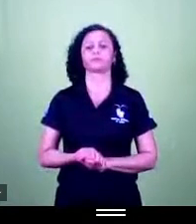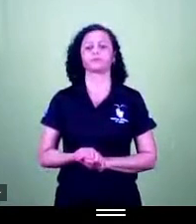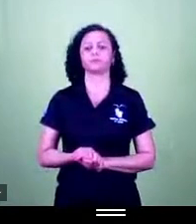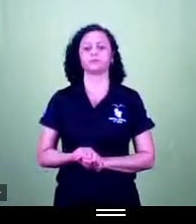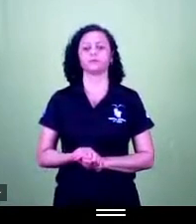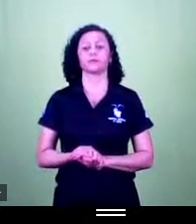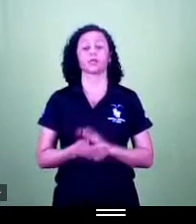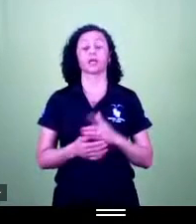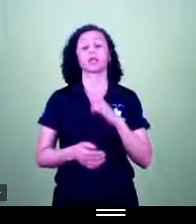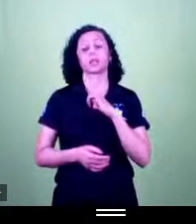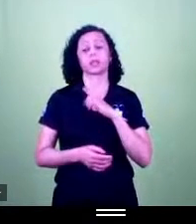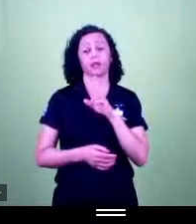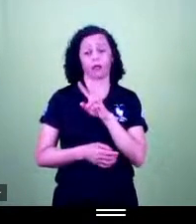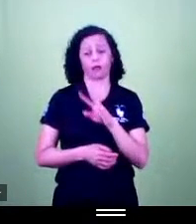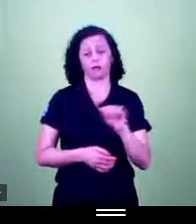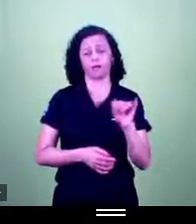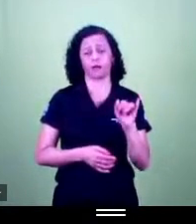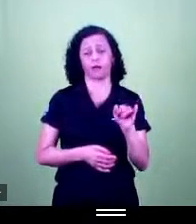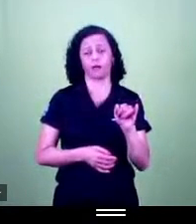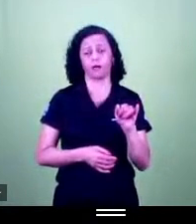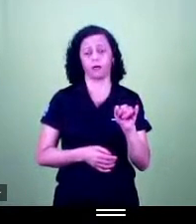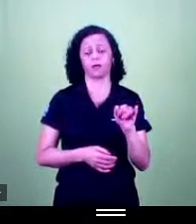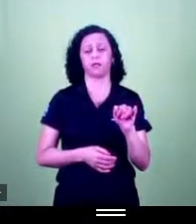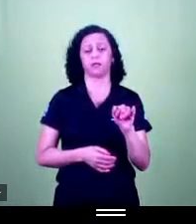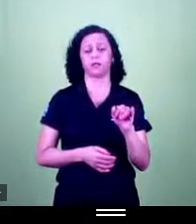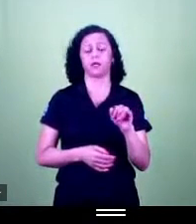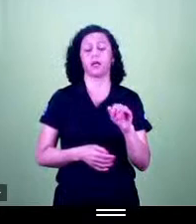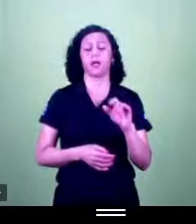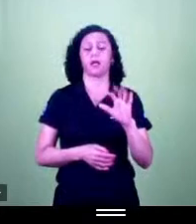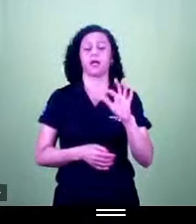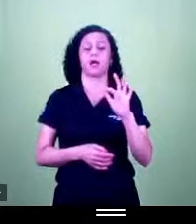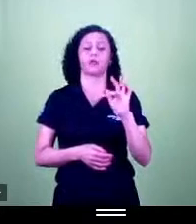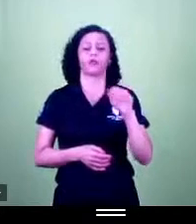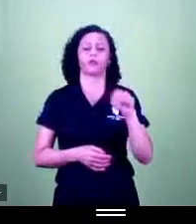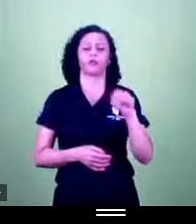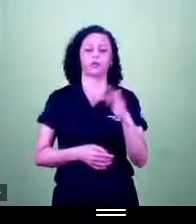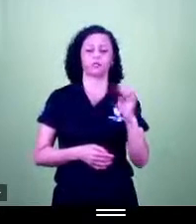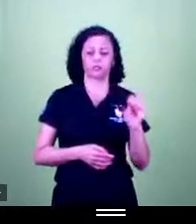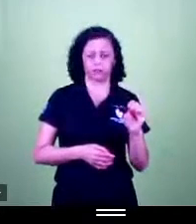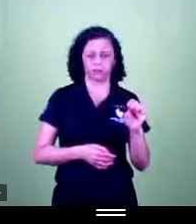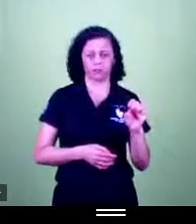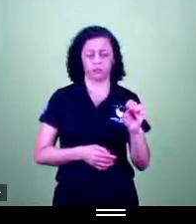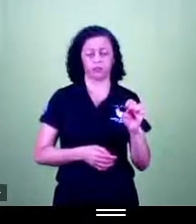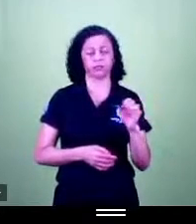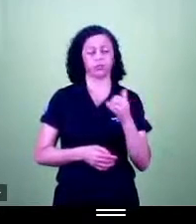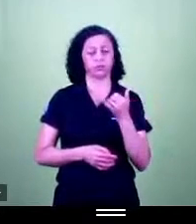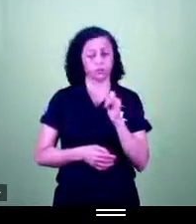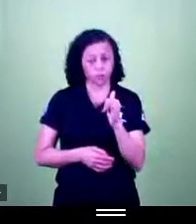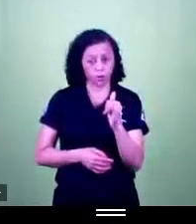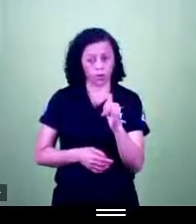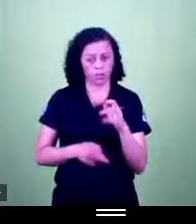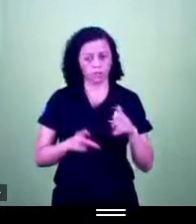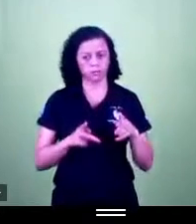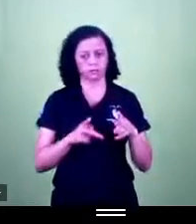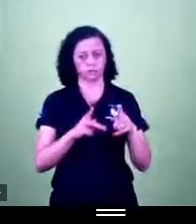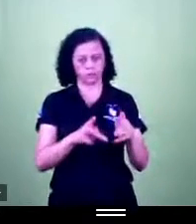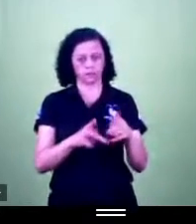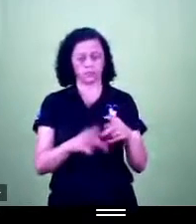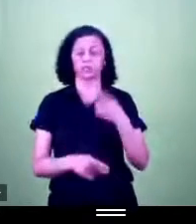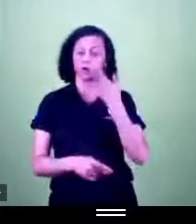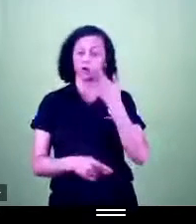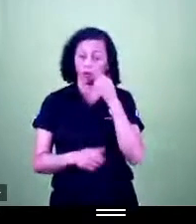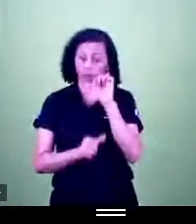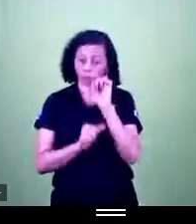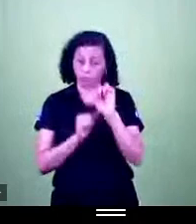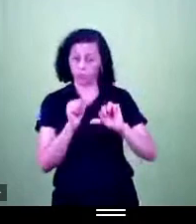eu vou ter aqui a fonte de corrente constante. Então, agora eu mudei. Agora eu vou ter,